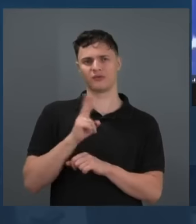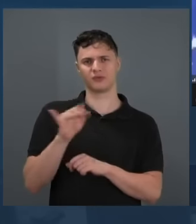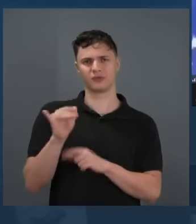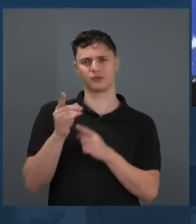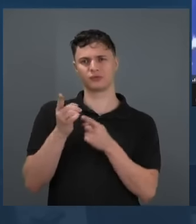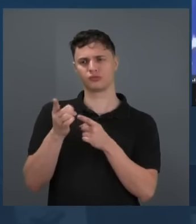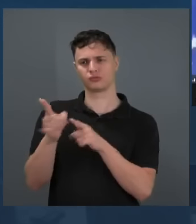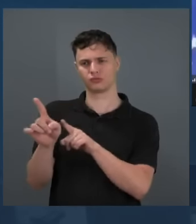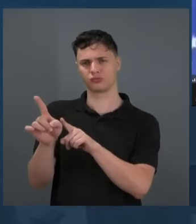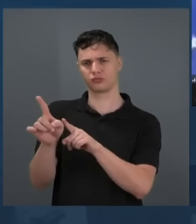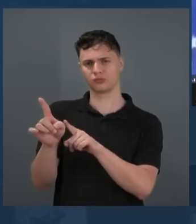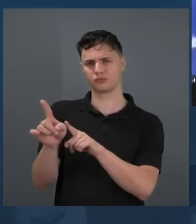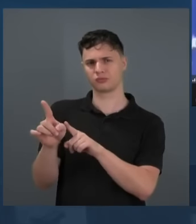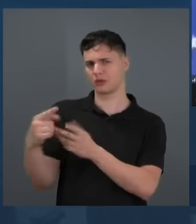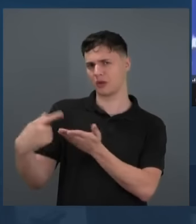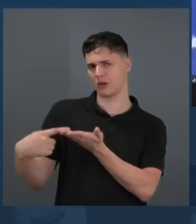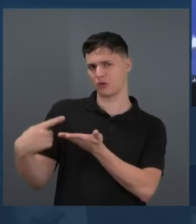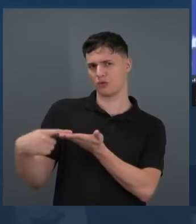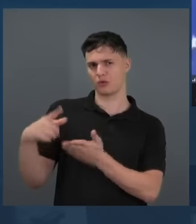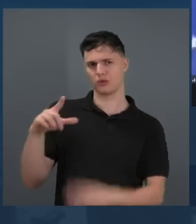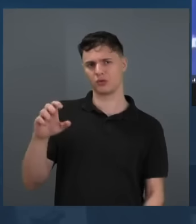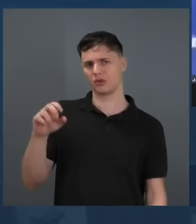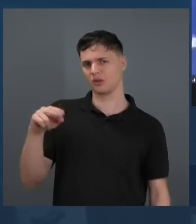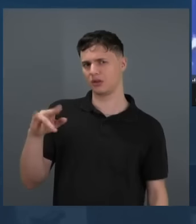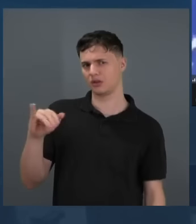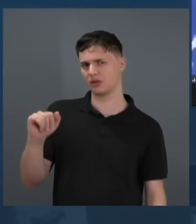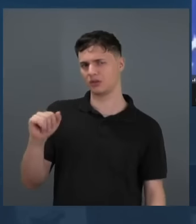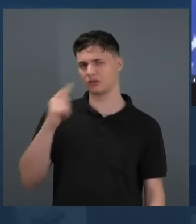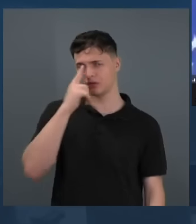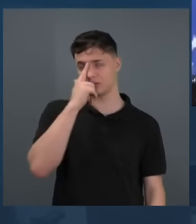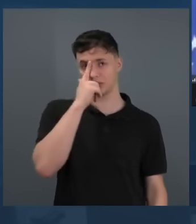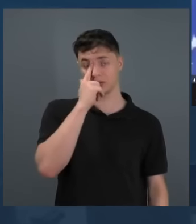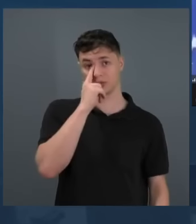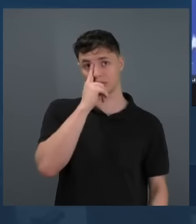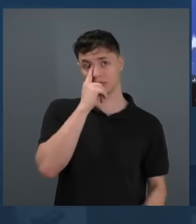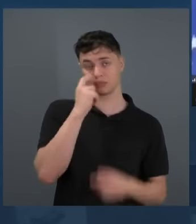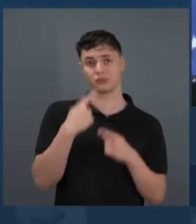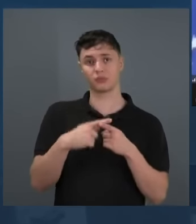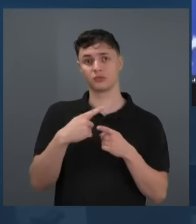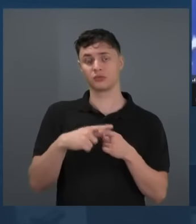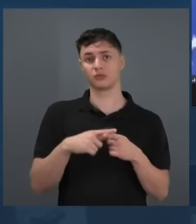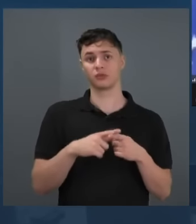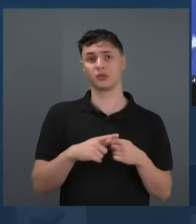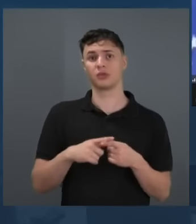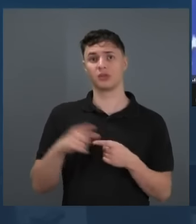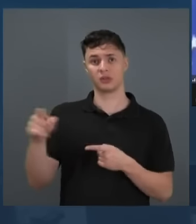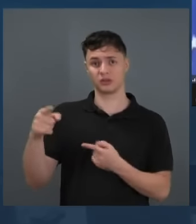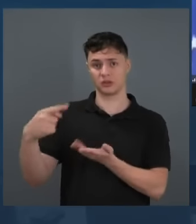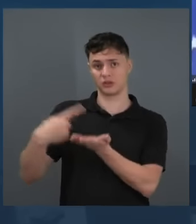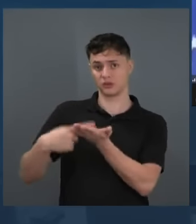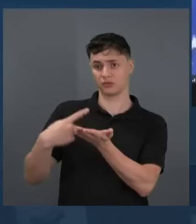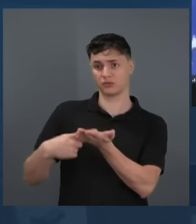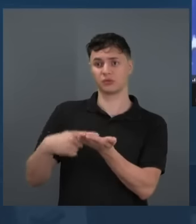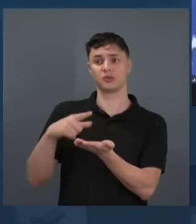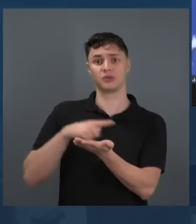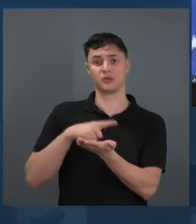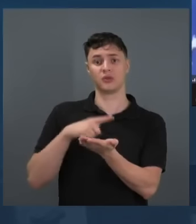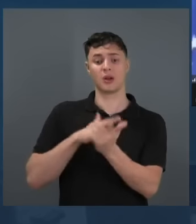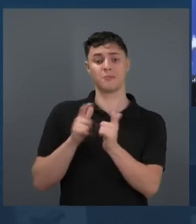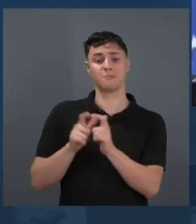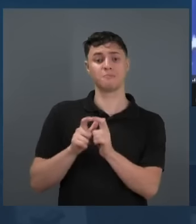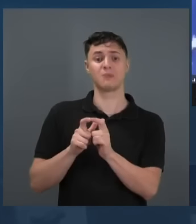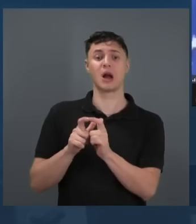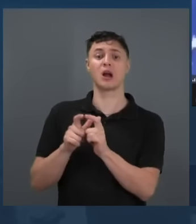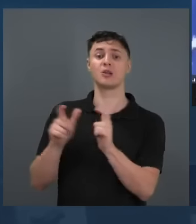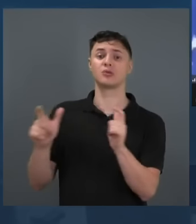vão lá confrontar esses acordos depois de tantos anos, sendo que eles foram firmados, na enorme maioria das